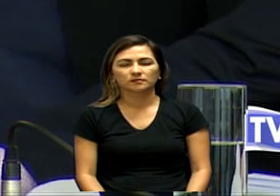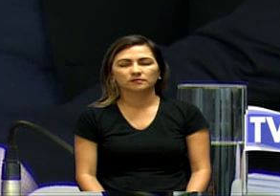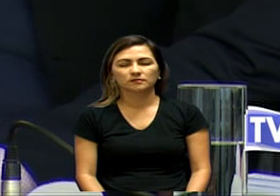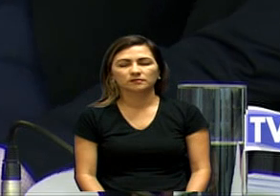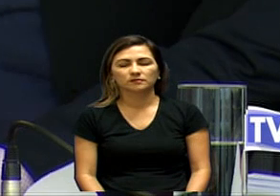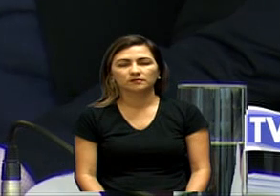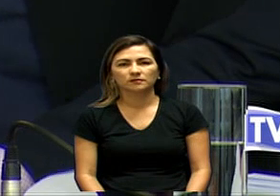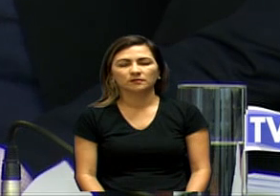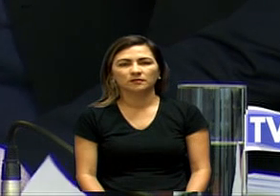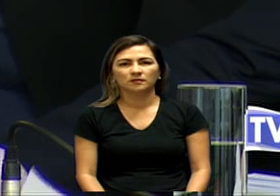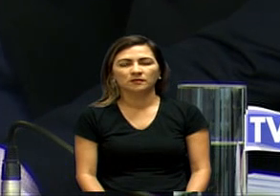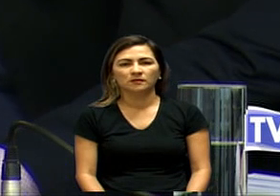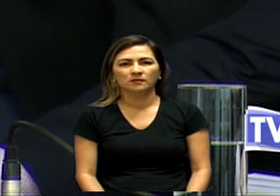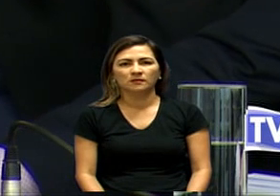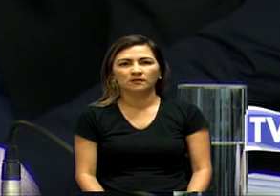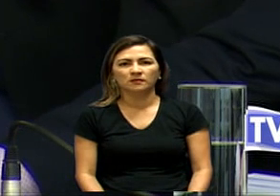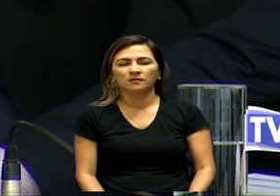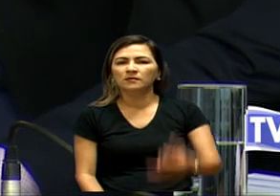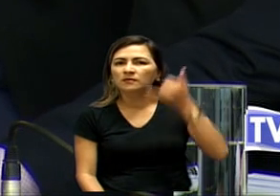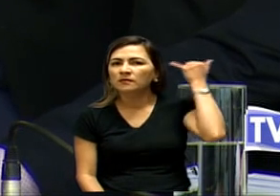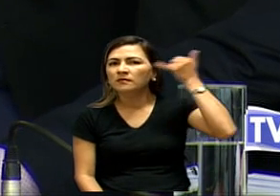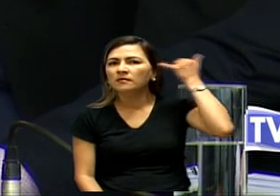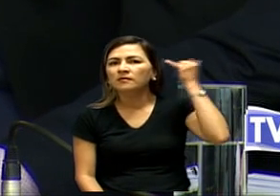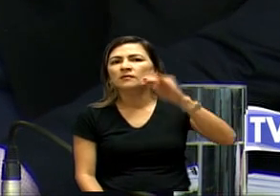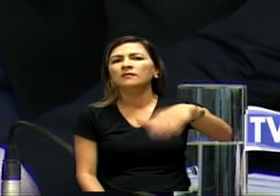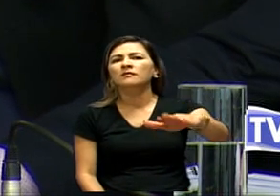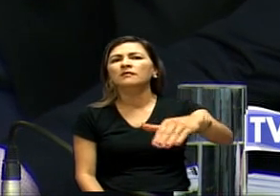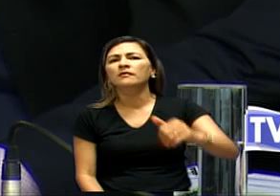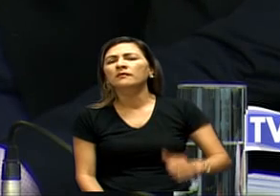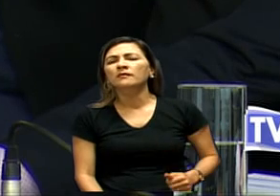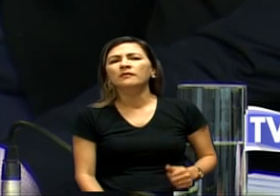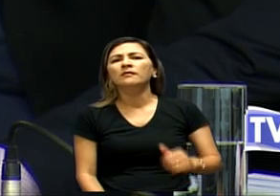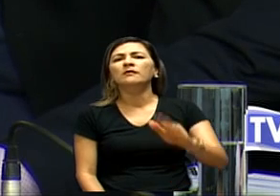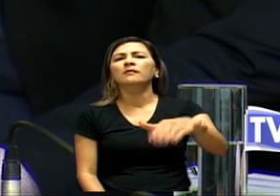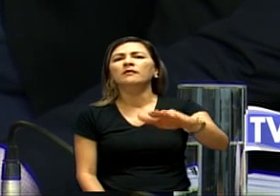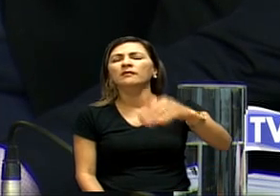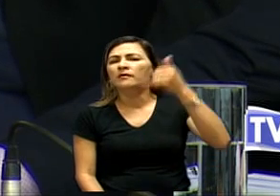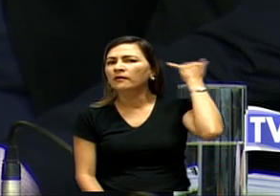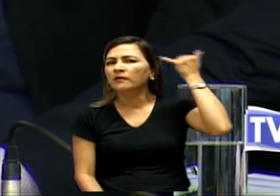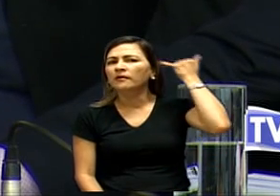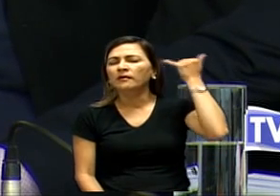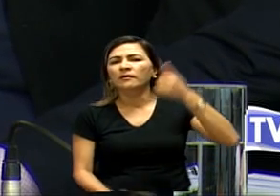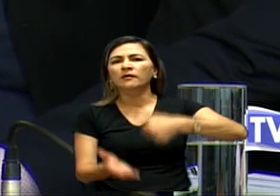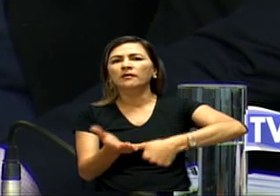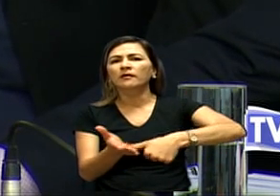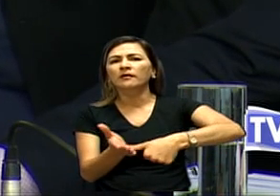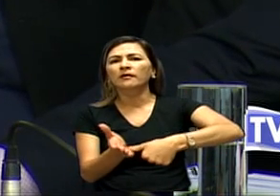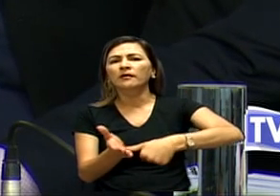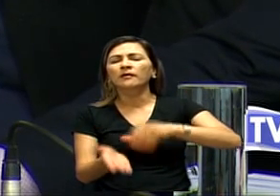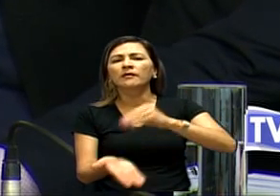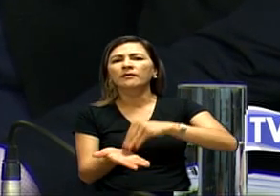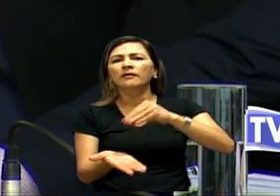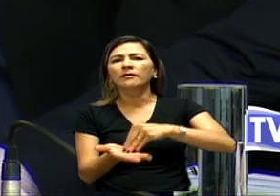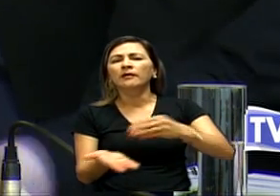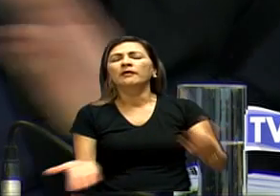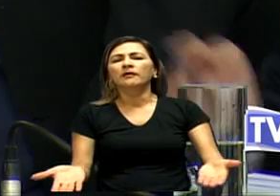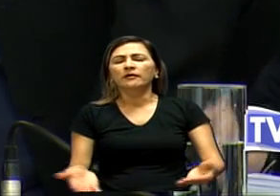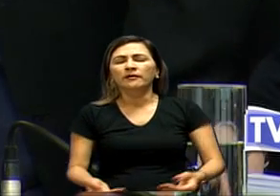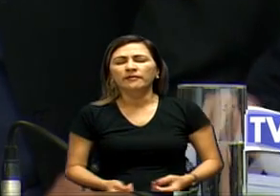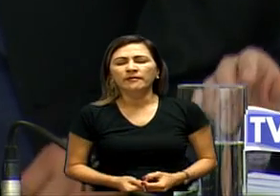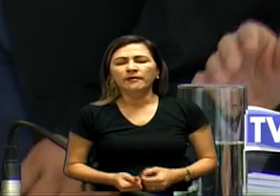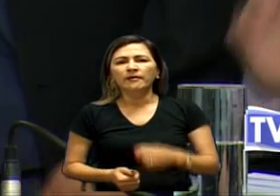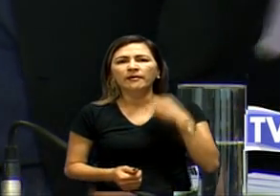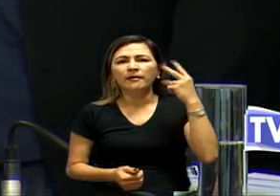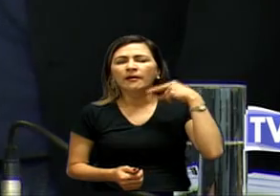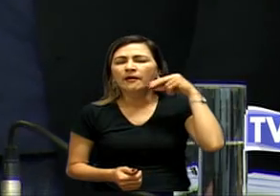Vereador Irineu, vereador Irineu, vereador Irineu. Larga do meu pé, larga do meu pé. Vereador